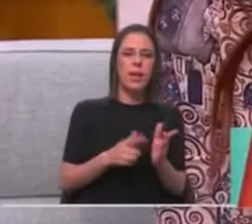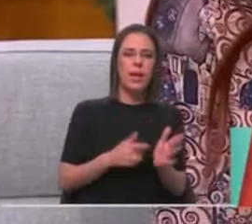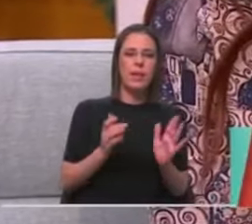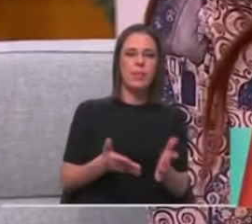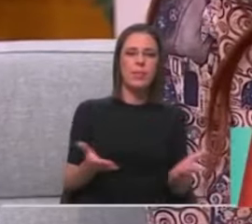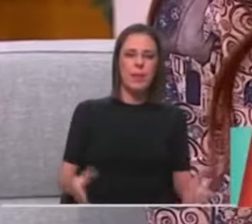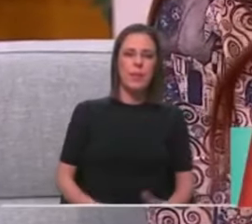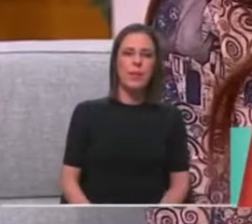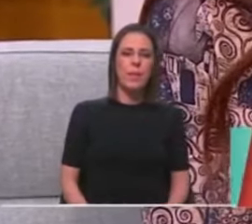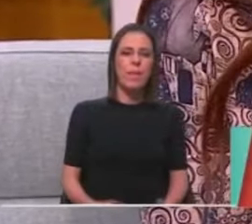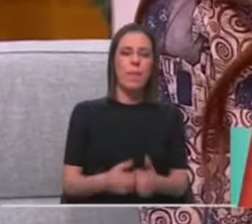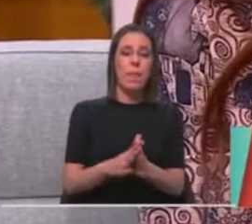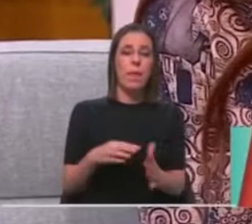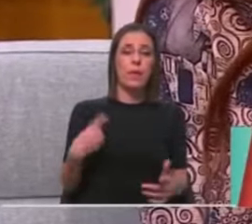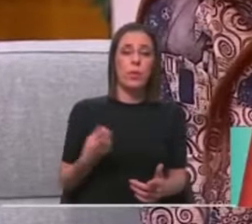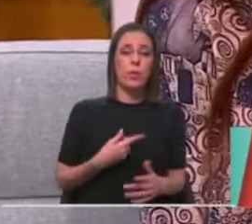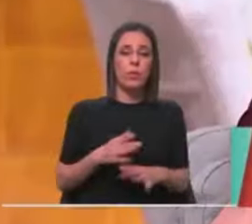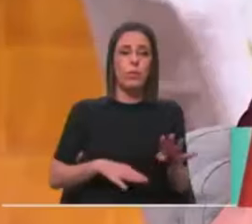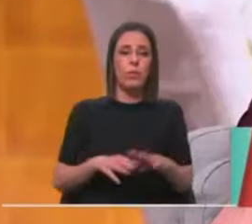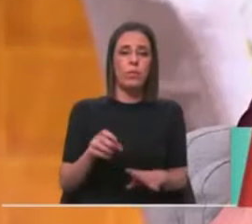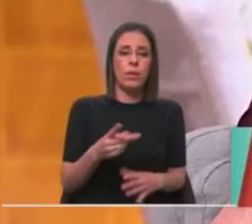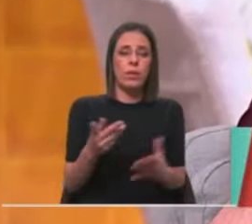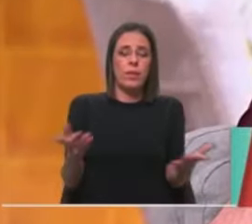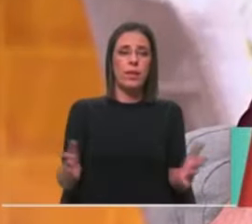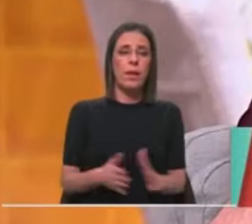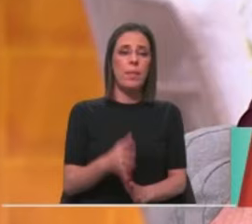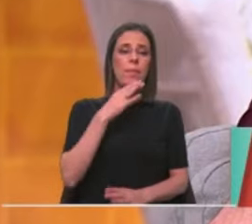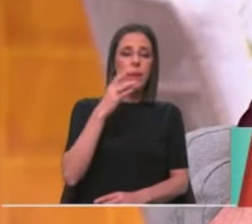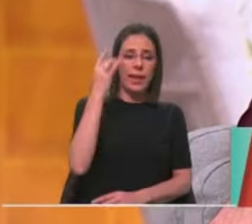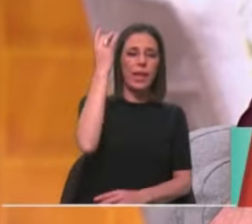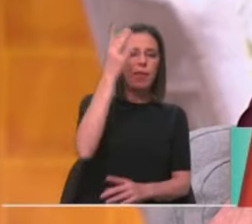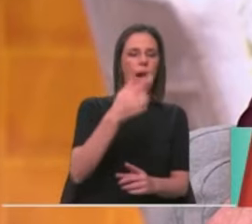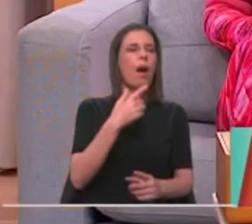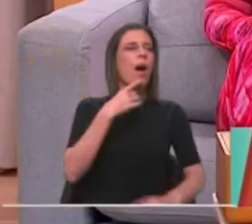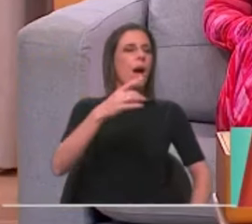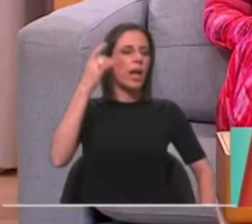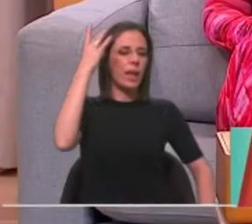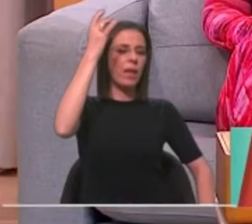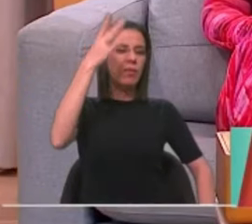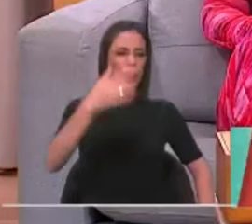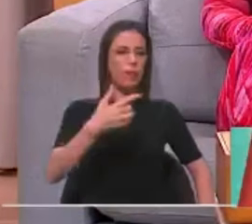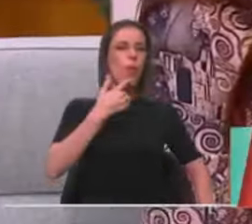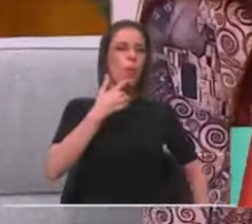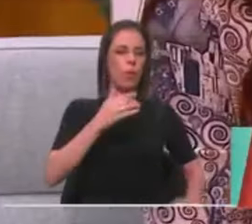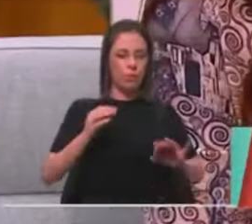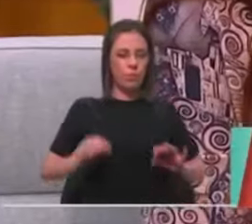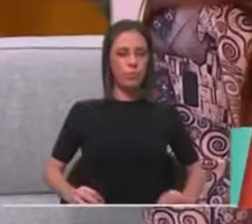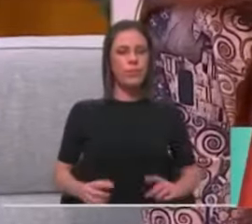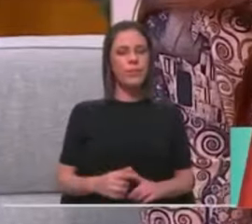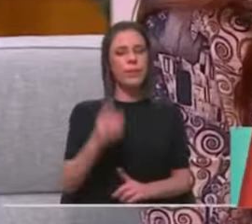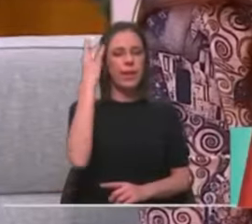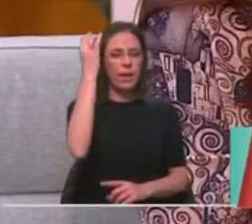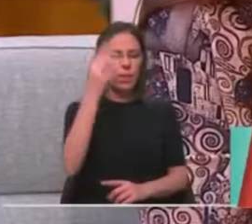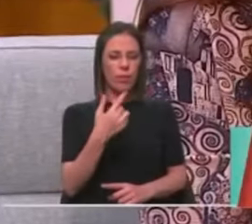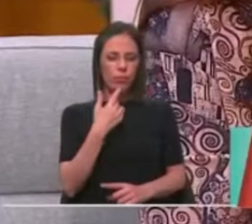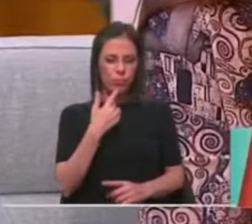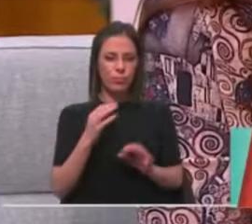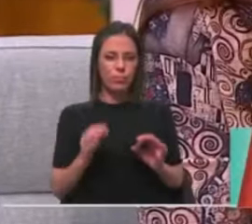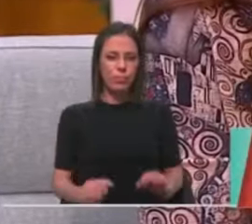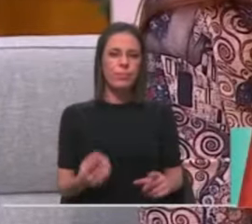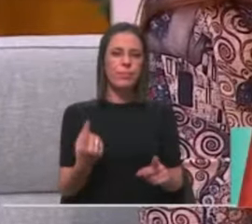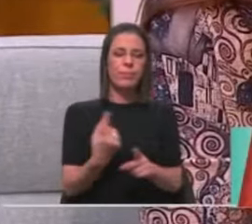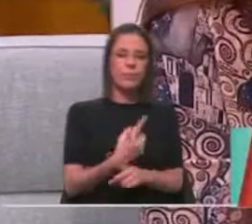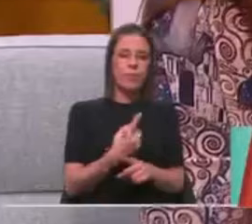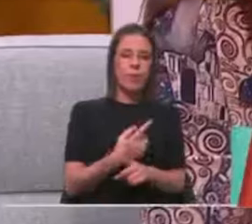necessário. Todos nós vamos quando fazemos televisão, não é? Mas divertiste muito. Muito, muito, muito, muito. Diverti-me imenso, mesmo com